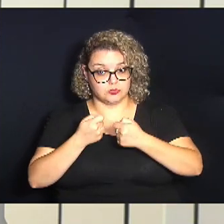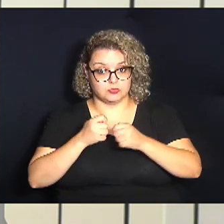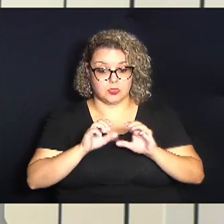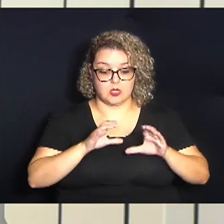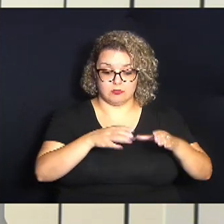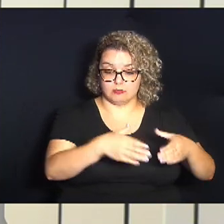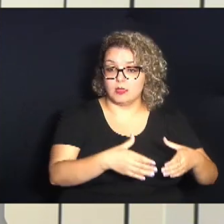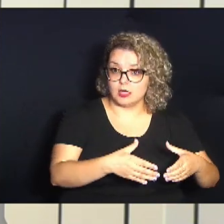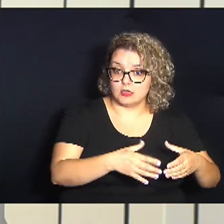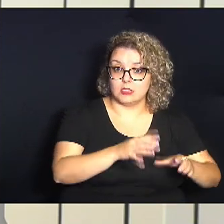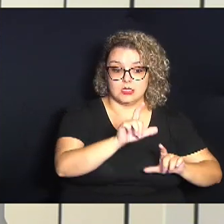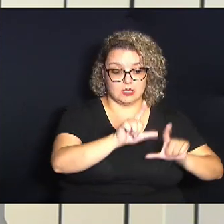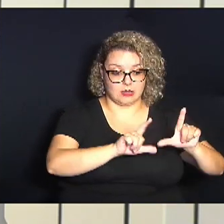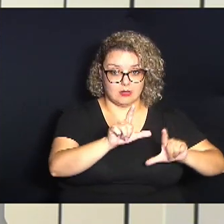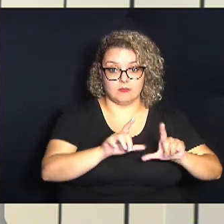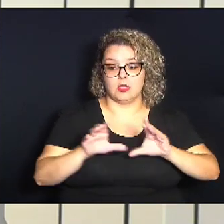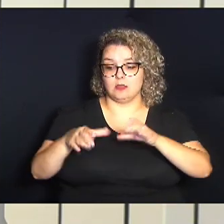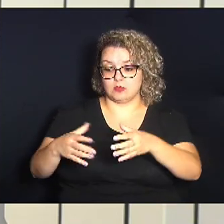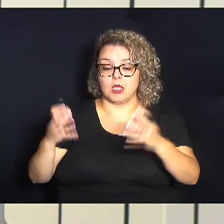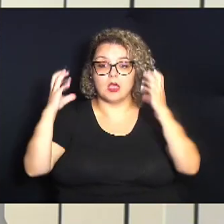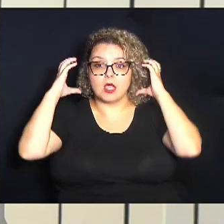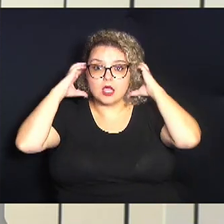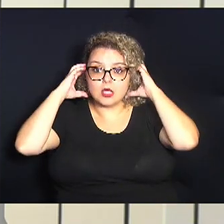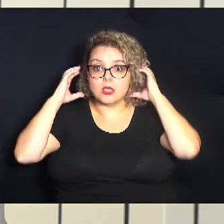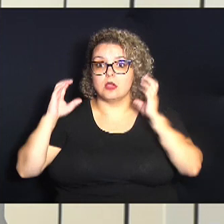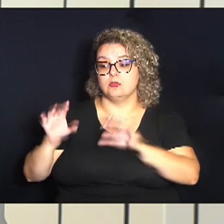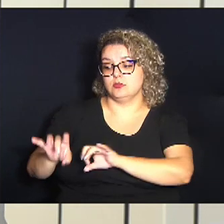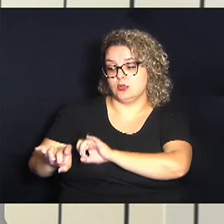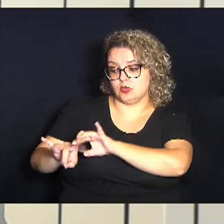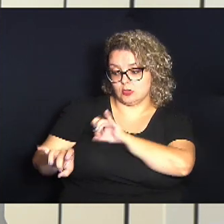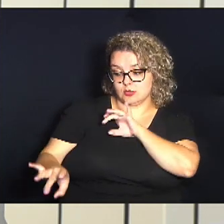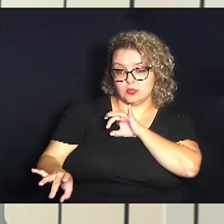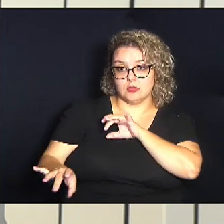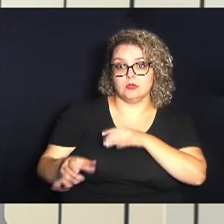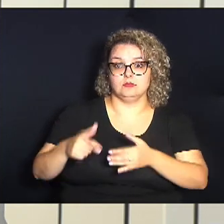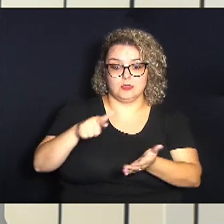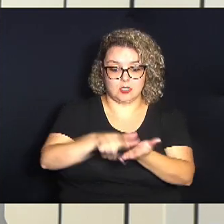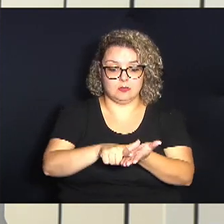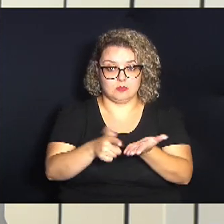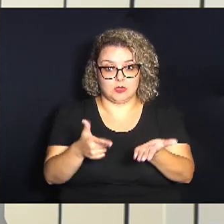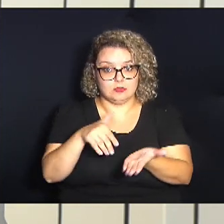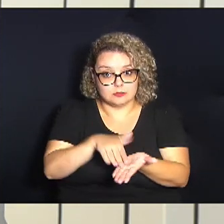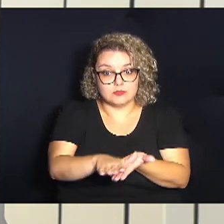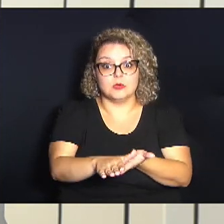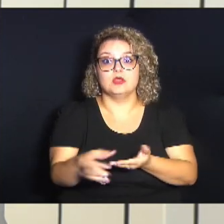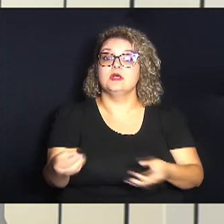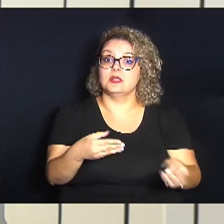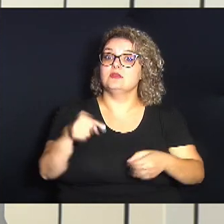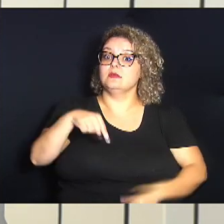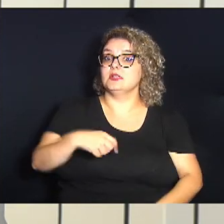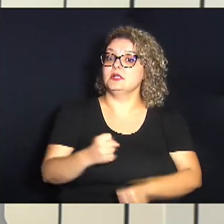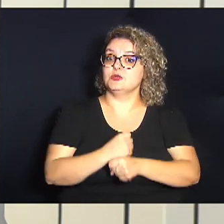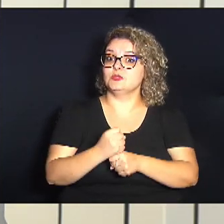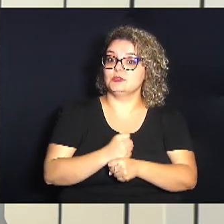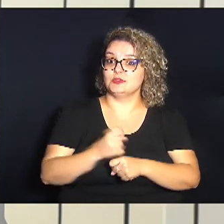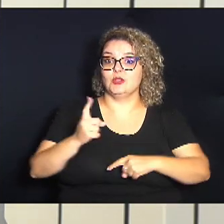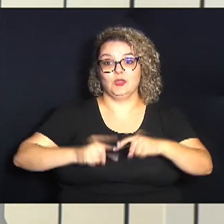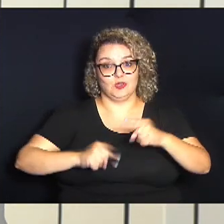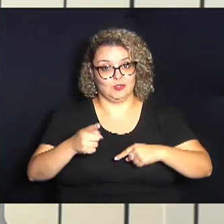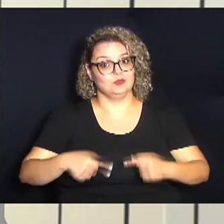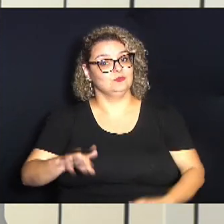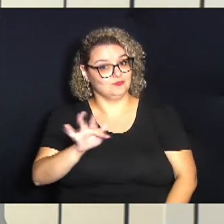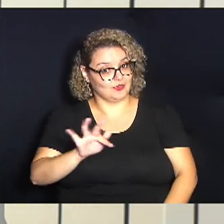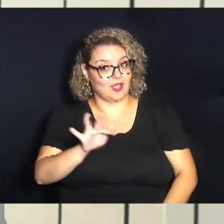categorias TV, rádio, online, impresso e a novidade deste ano, com produto